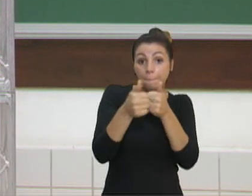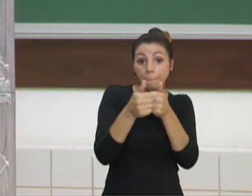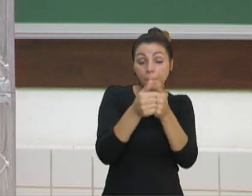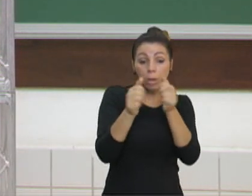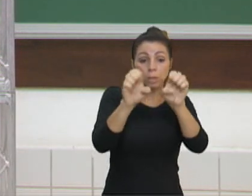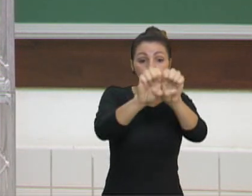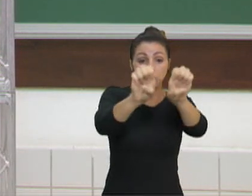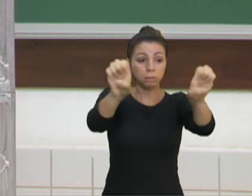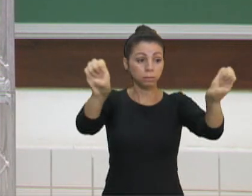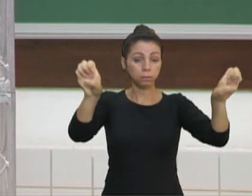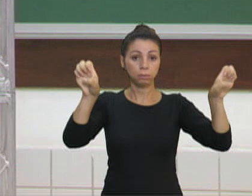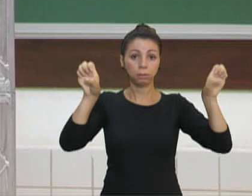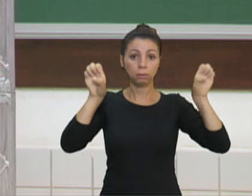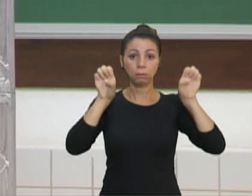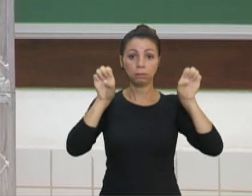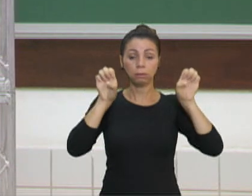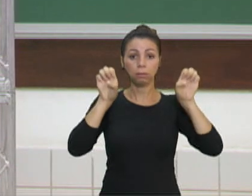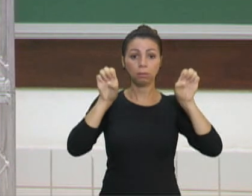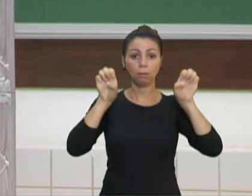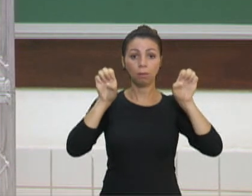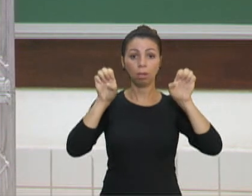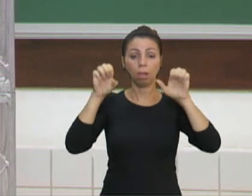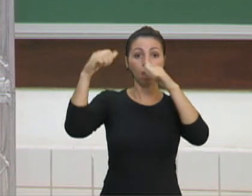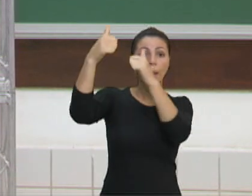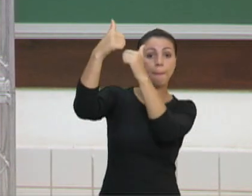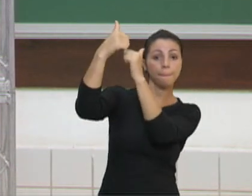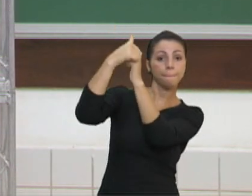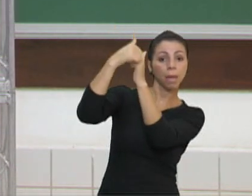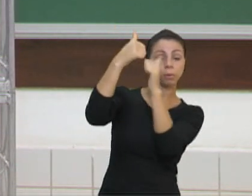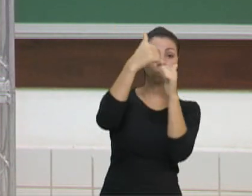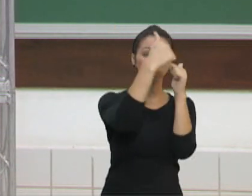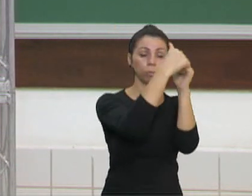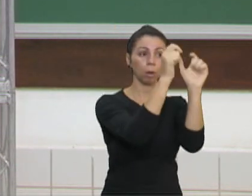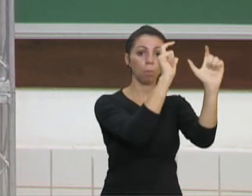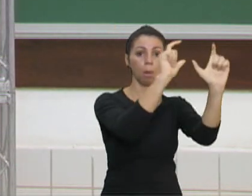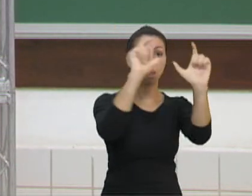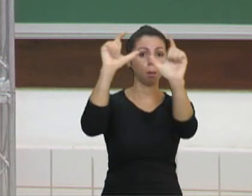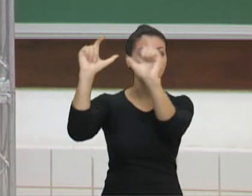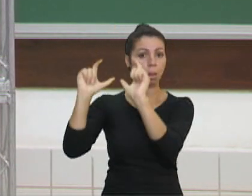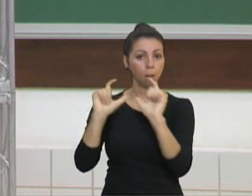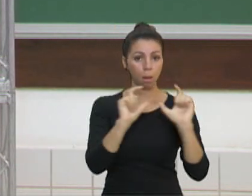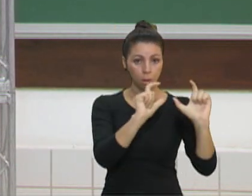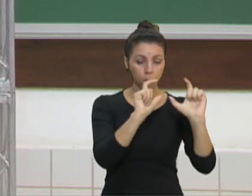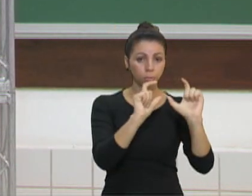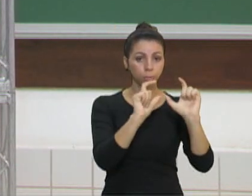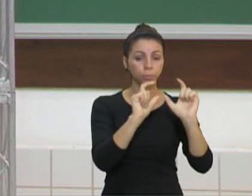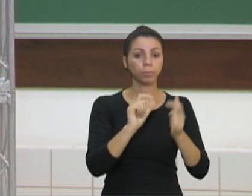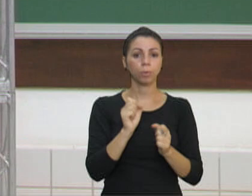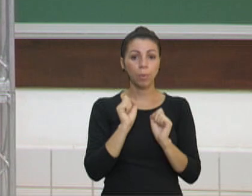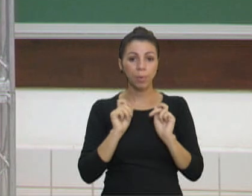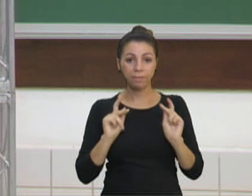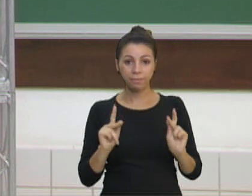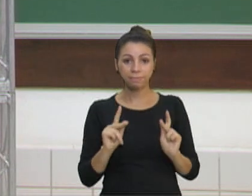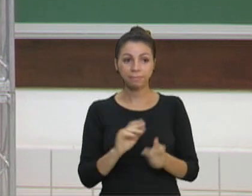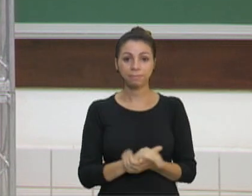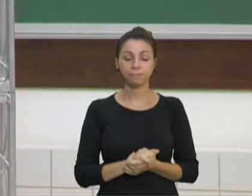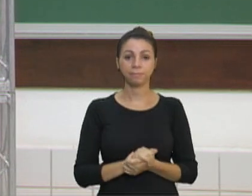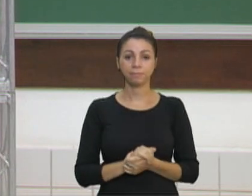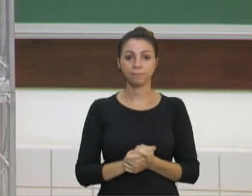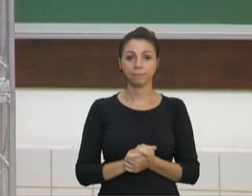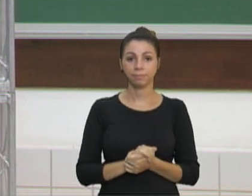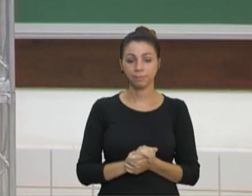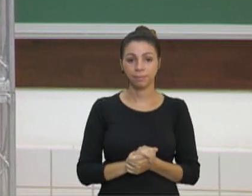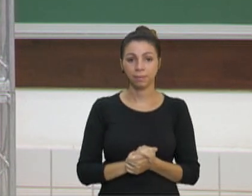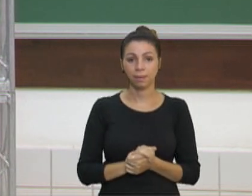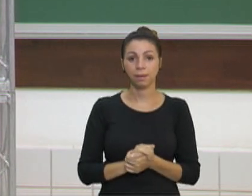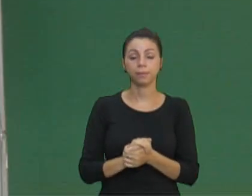nas regiões equatoriais, tá? Regiões que a gente chama também de tropicais, beleza? Então, massas